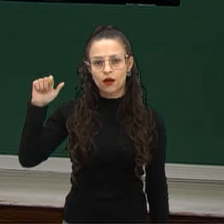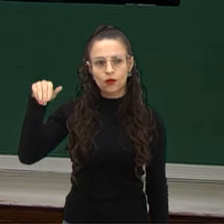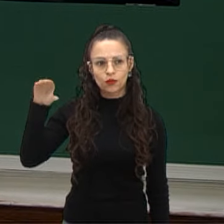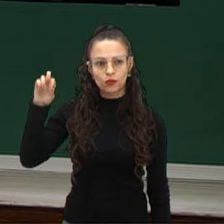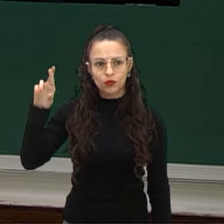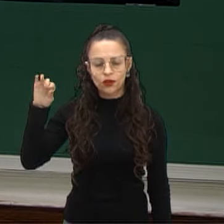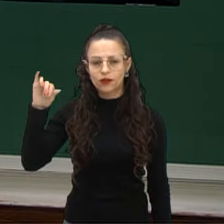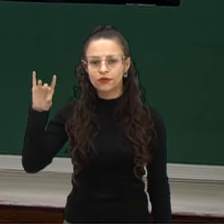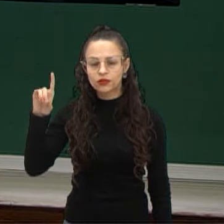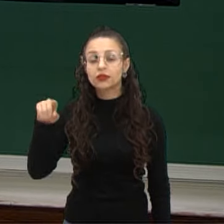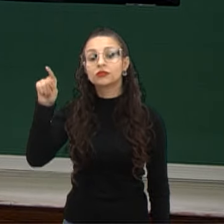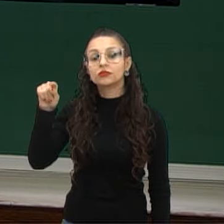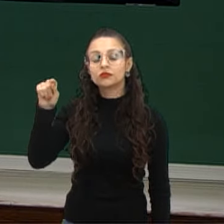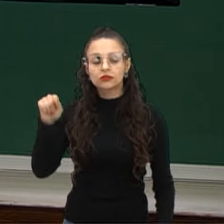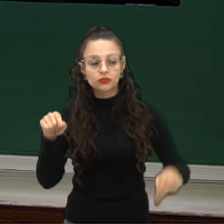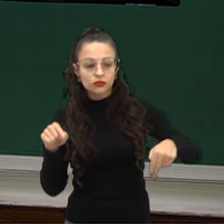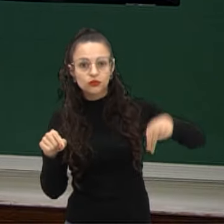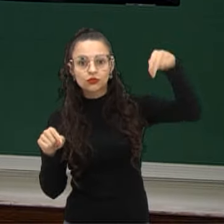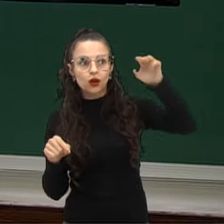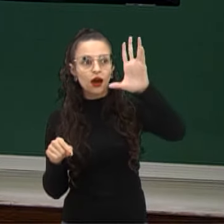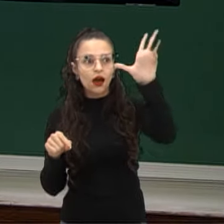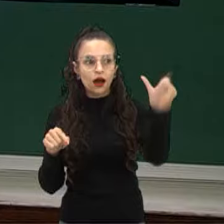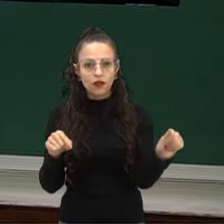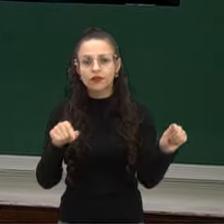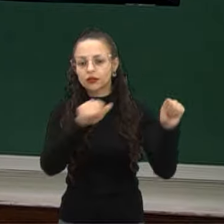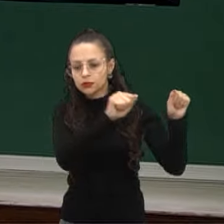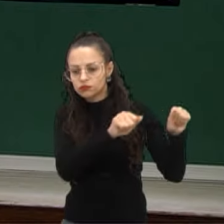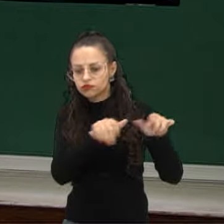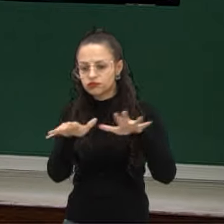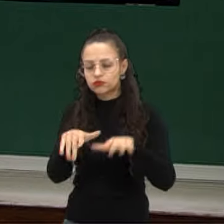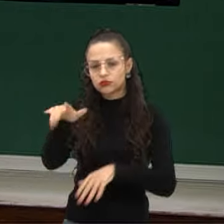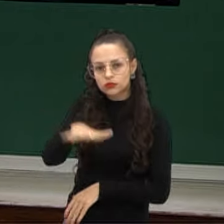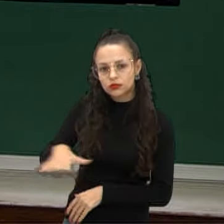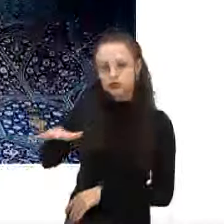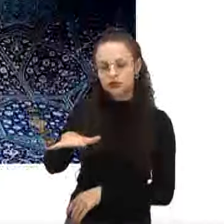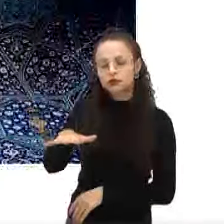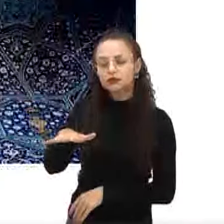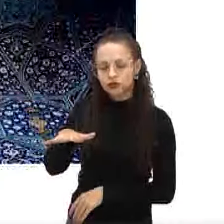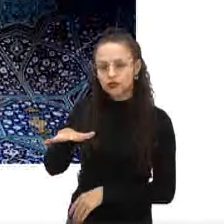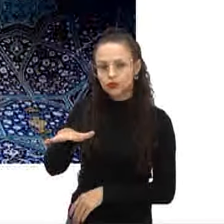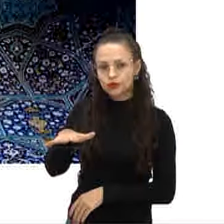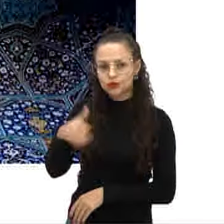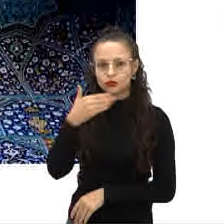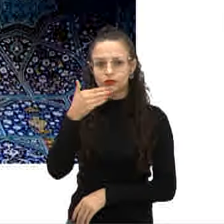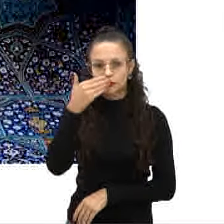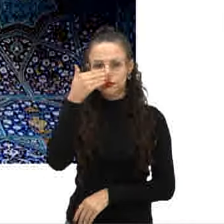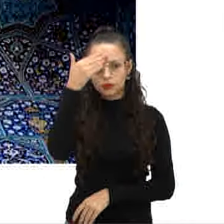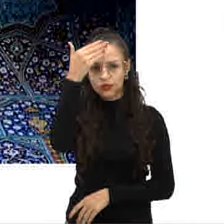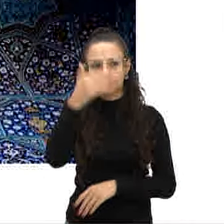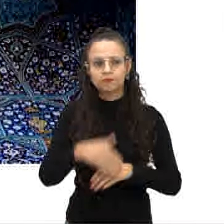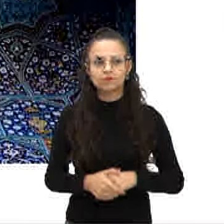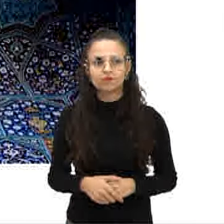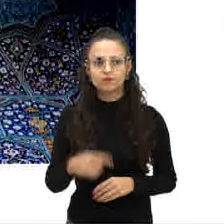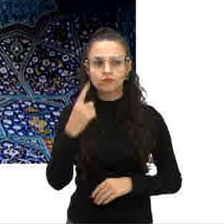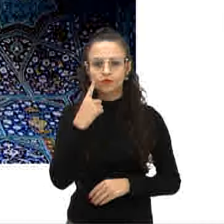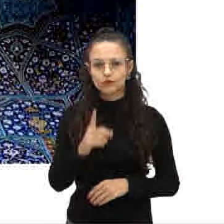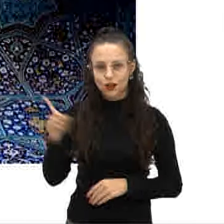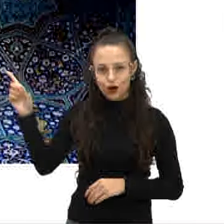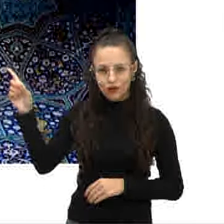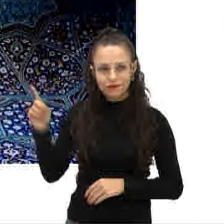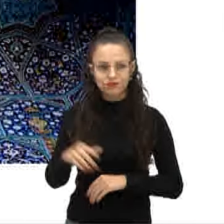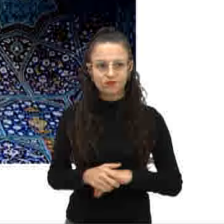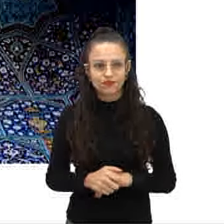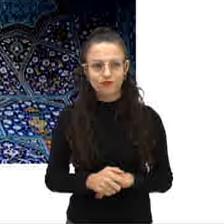da África e depois se espalhou por toda a região muçulmana ali, né? Então veja bem, pessoal, veja se não lembra os